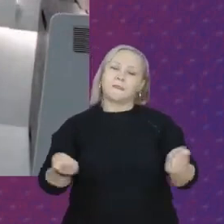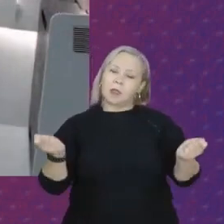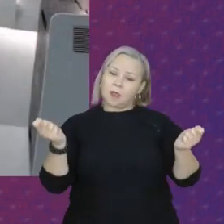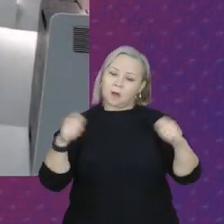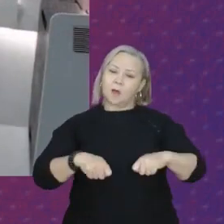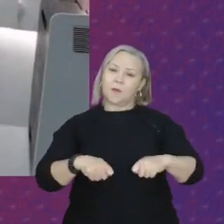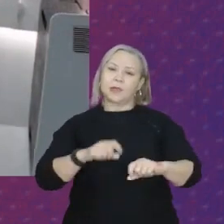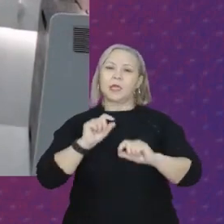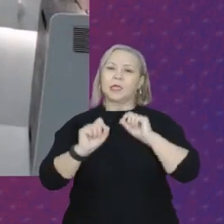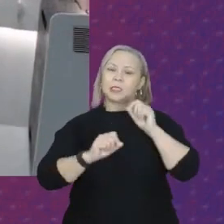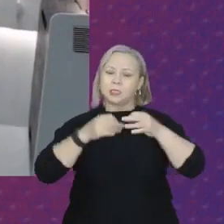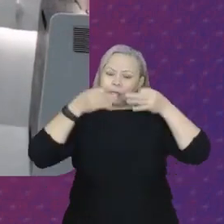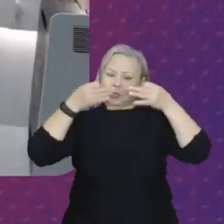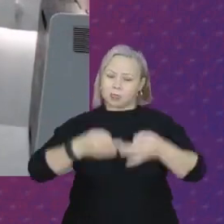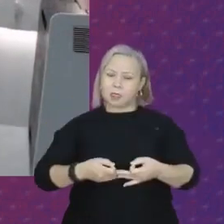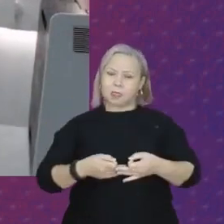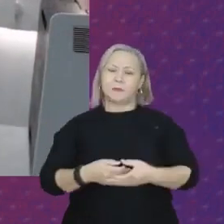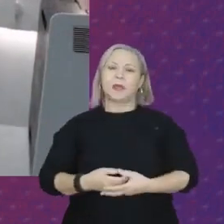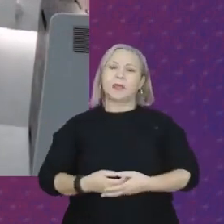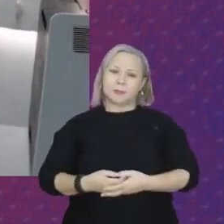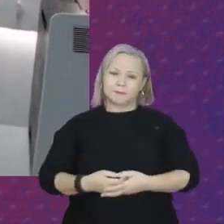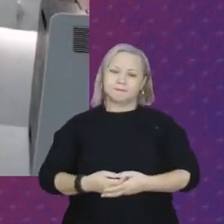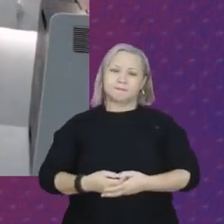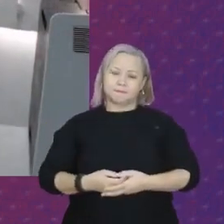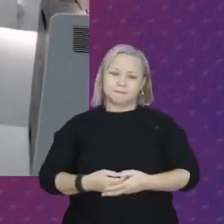competente, e que certamente